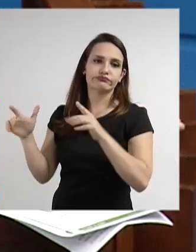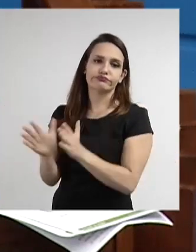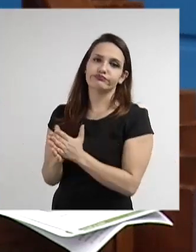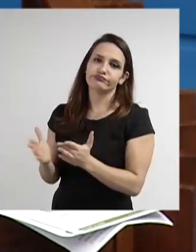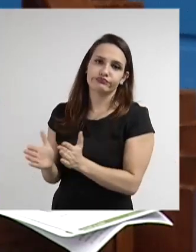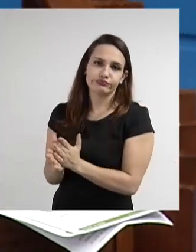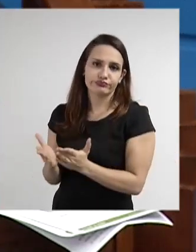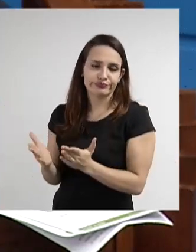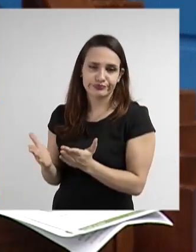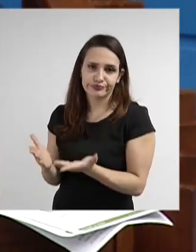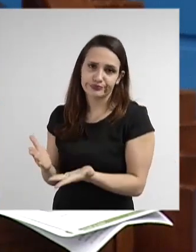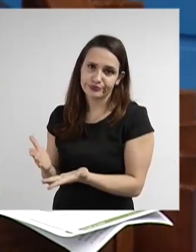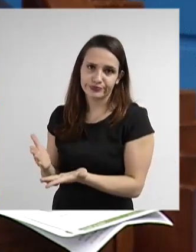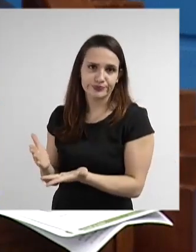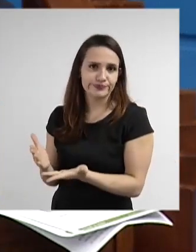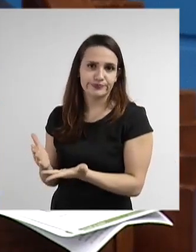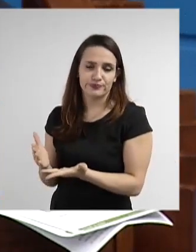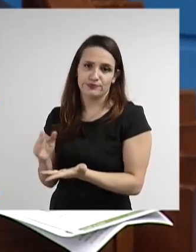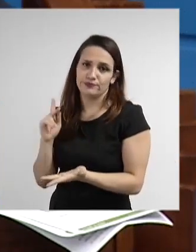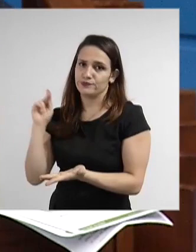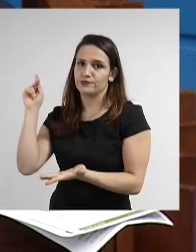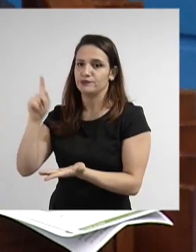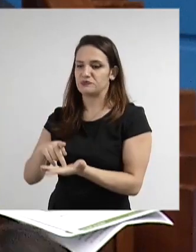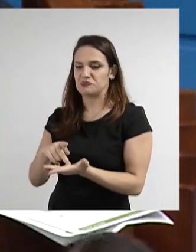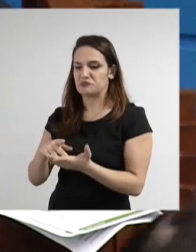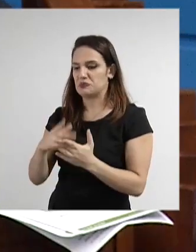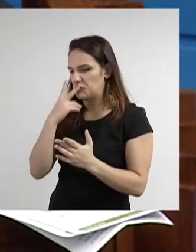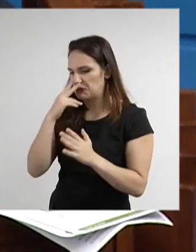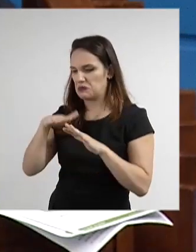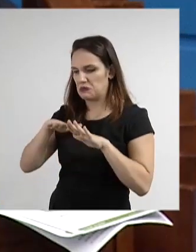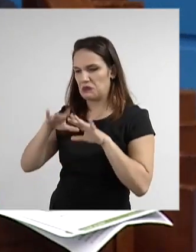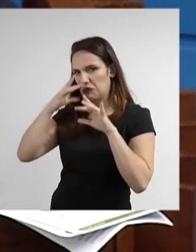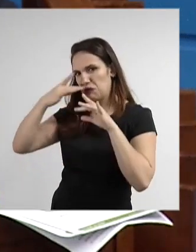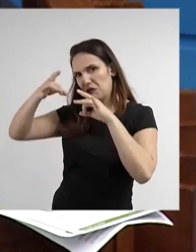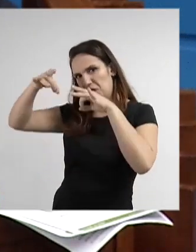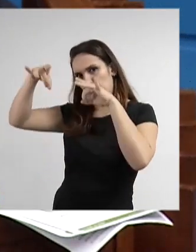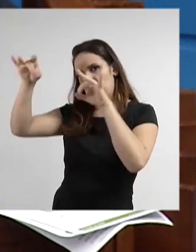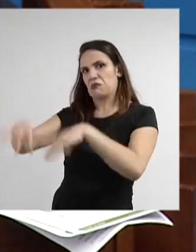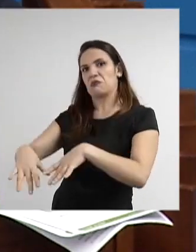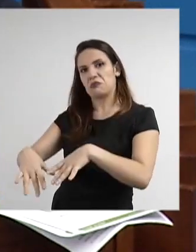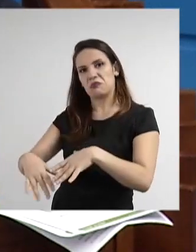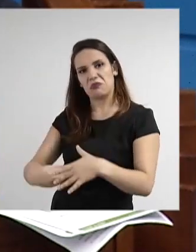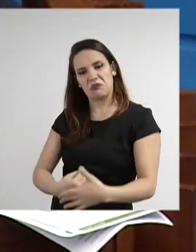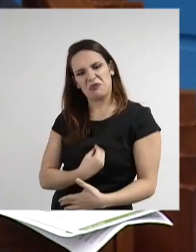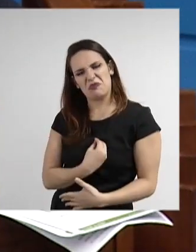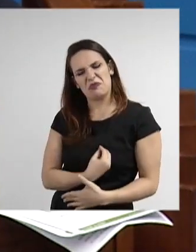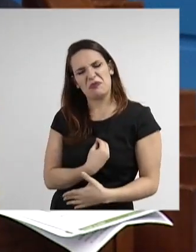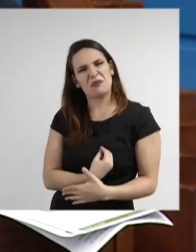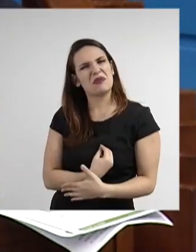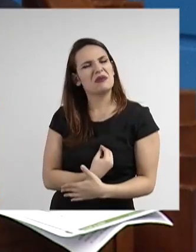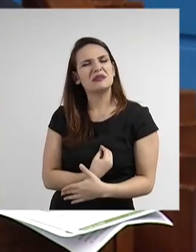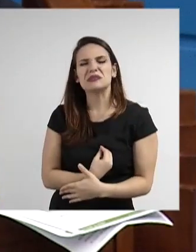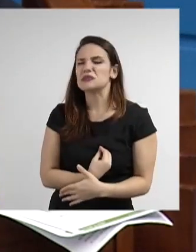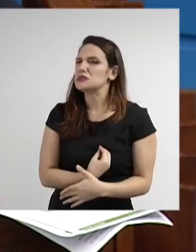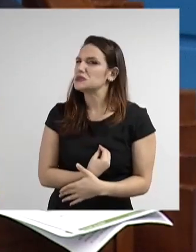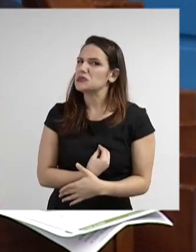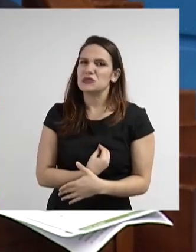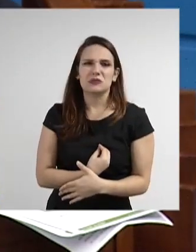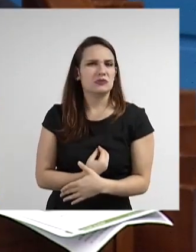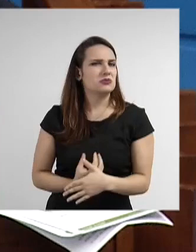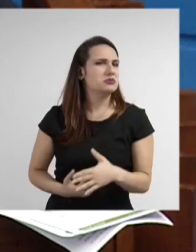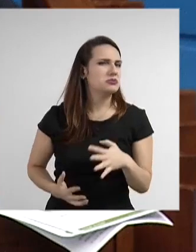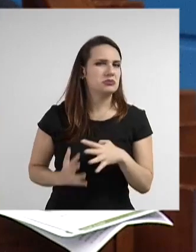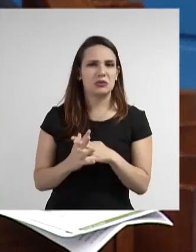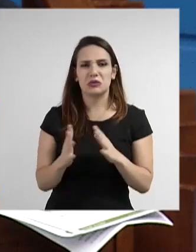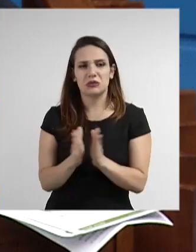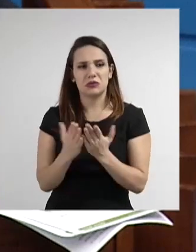grande de pessoas são excluídas e muitas vezes vivem em situação de extrema